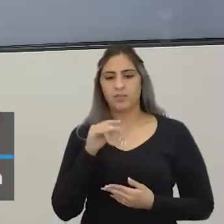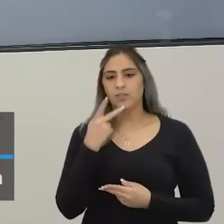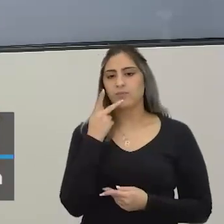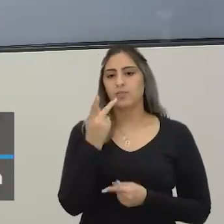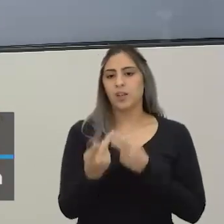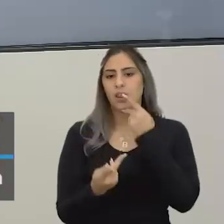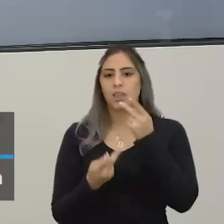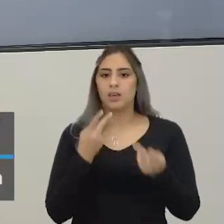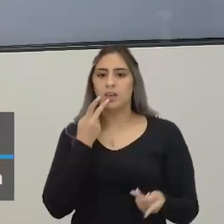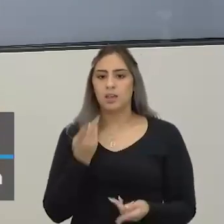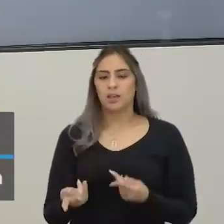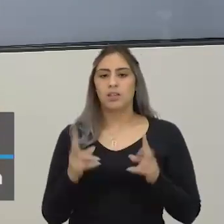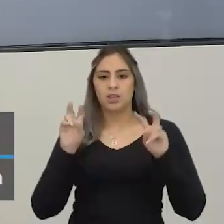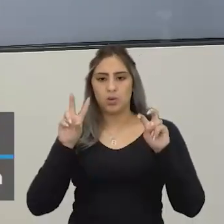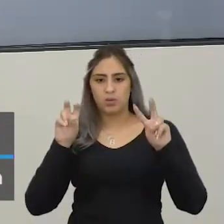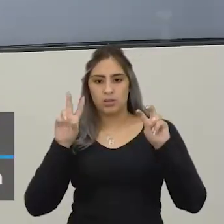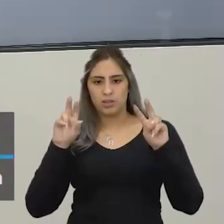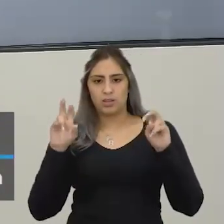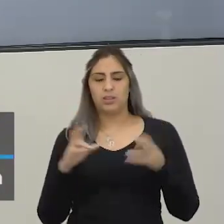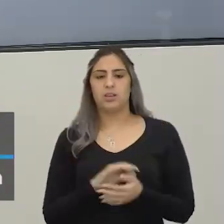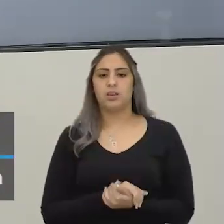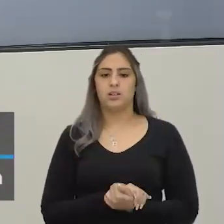as teorias da criação espontânea, da